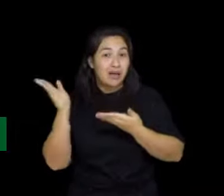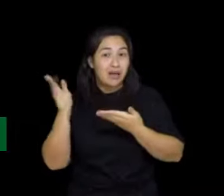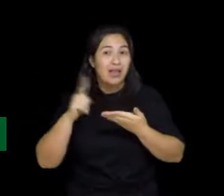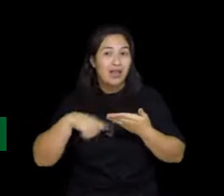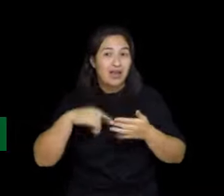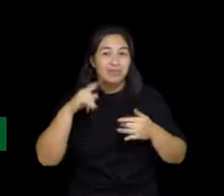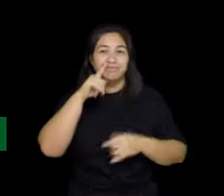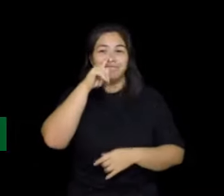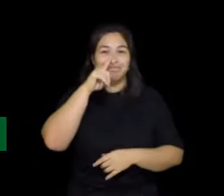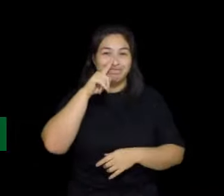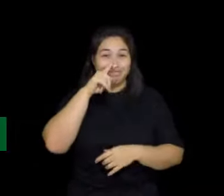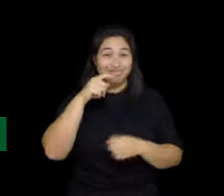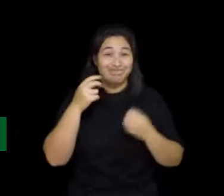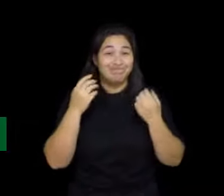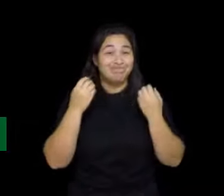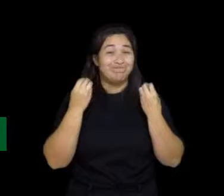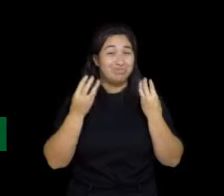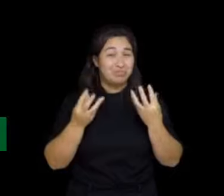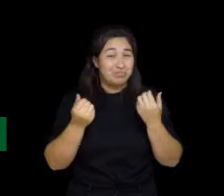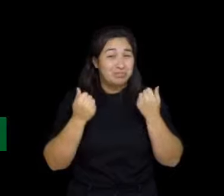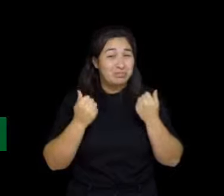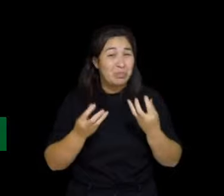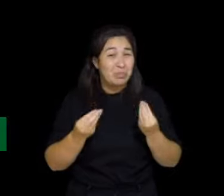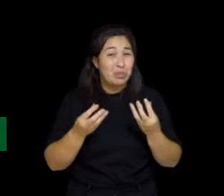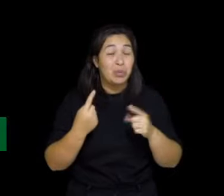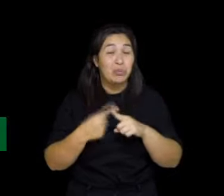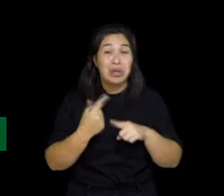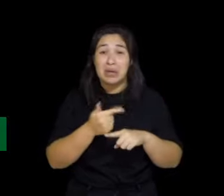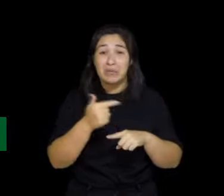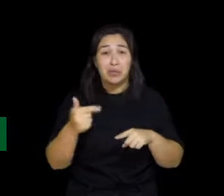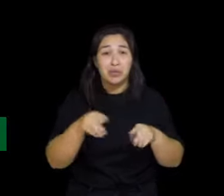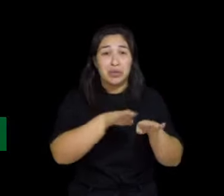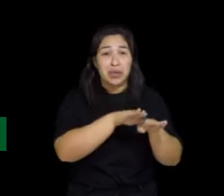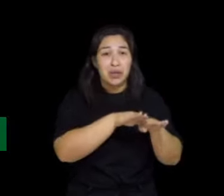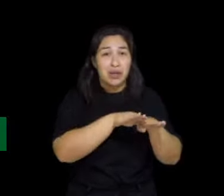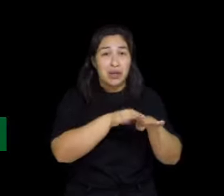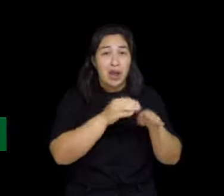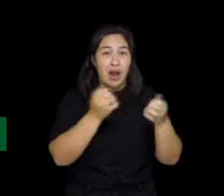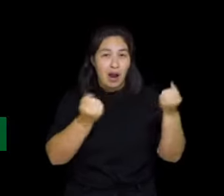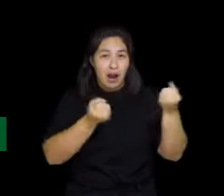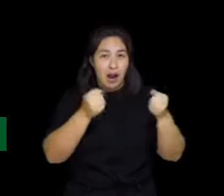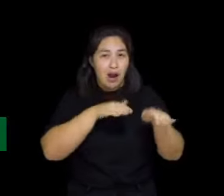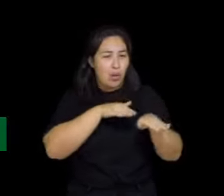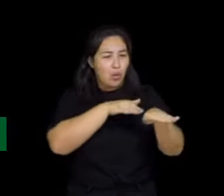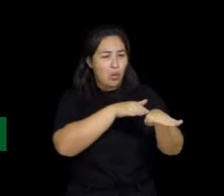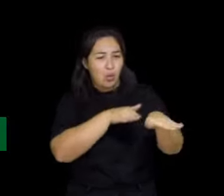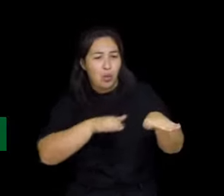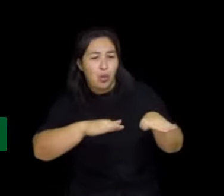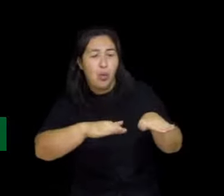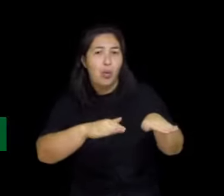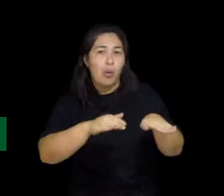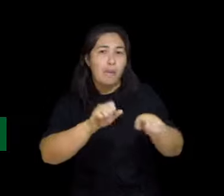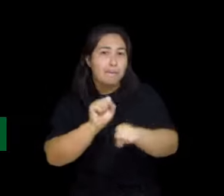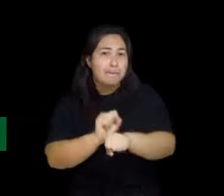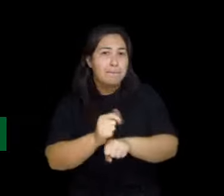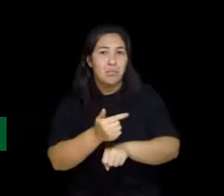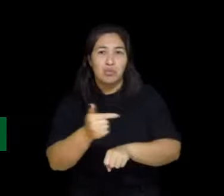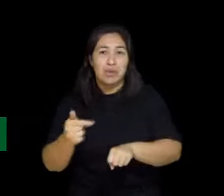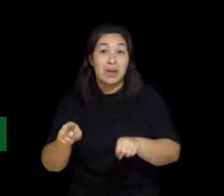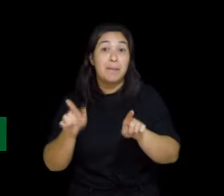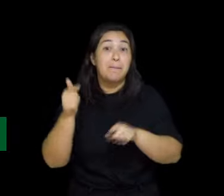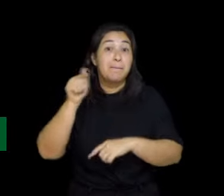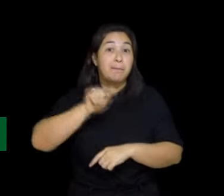perigosa, justamente por não ter acostamento, não ter a terceira faixa, a terceira pista, e trânsito de caminhões pesados